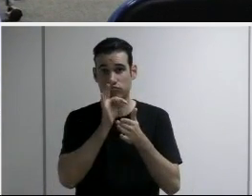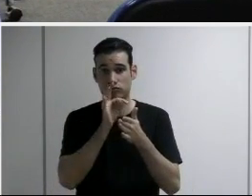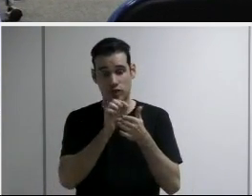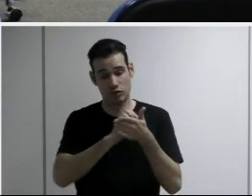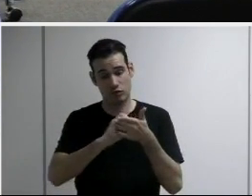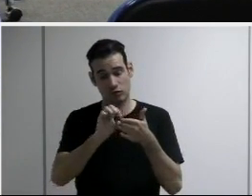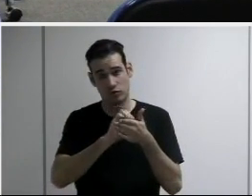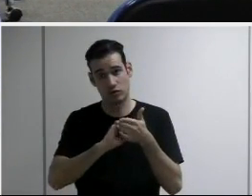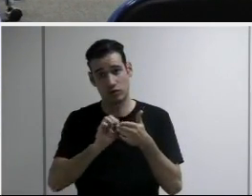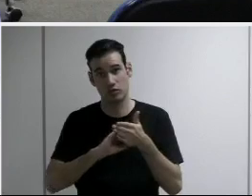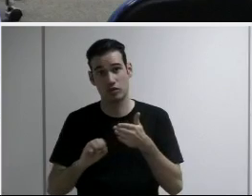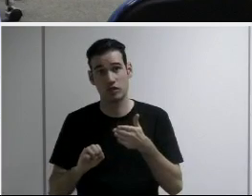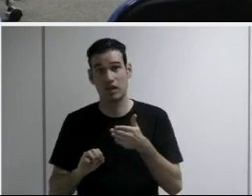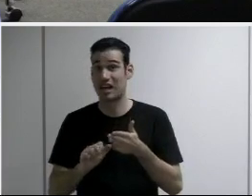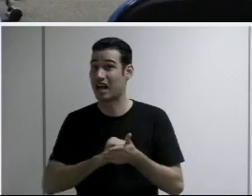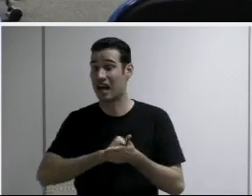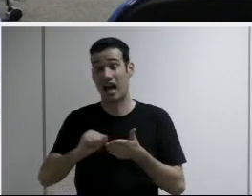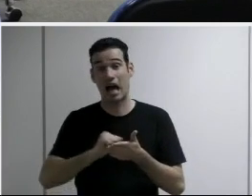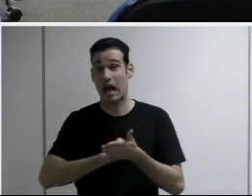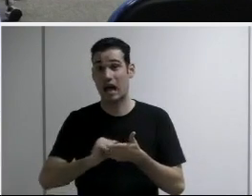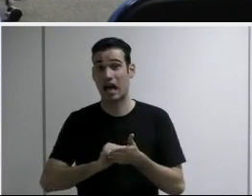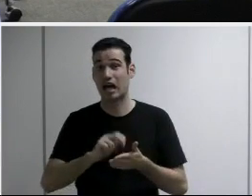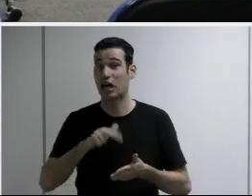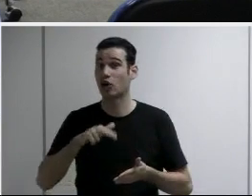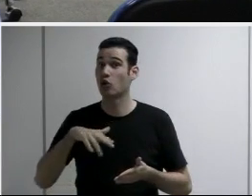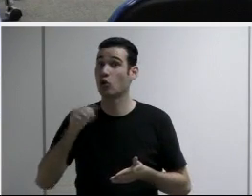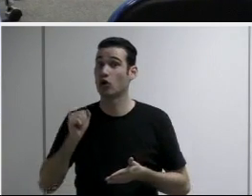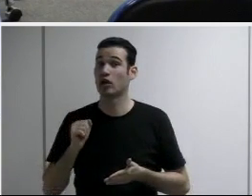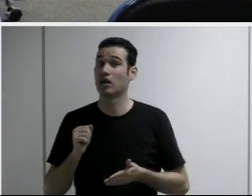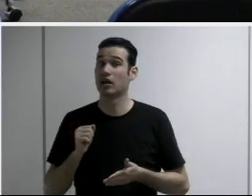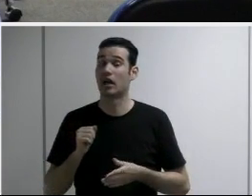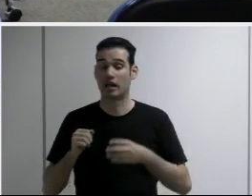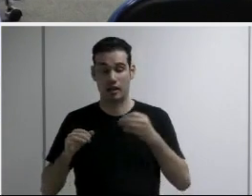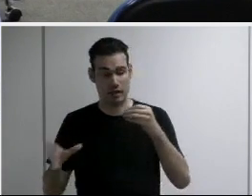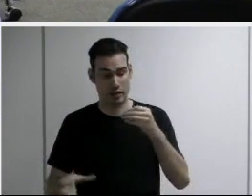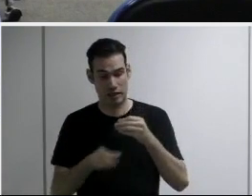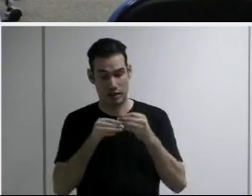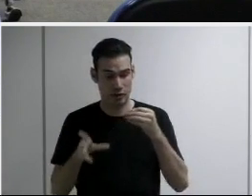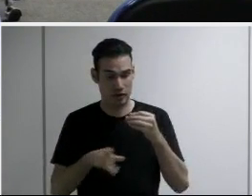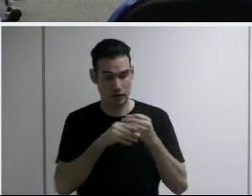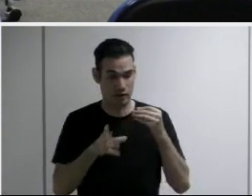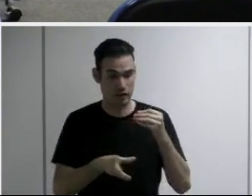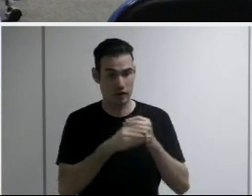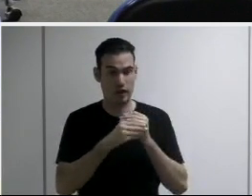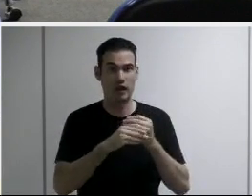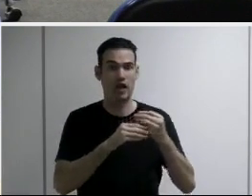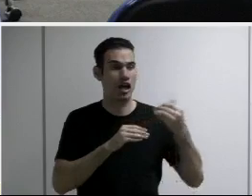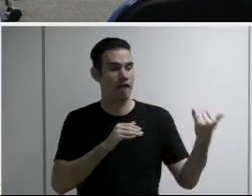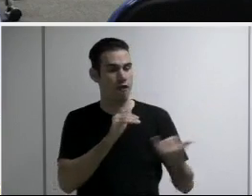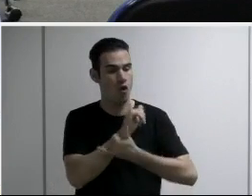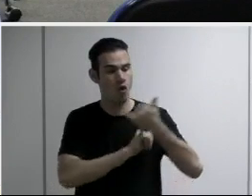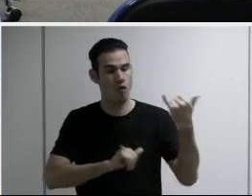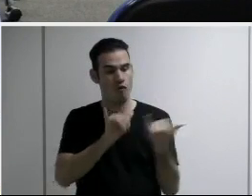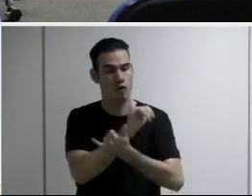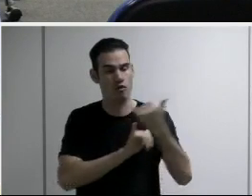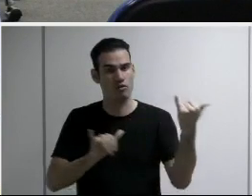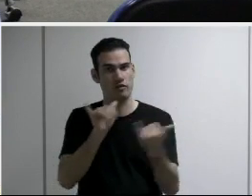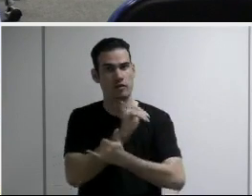apaga nunca mais e emenda um monte de informação, né? Um registro público de informação que não é apagado, vai só sendo